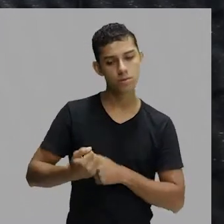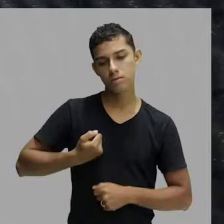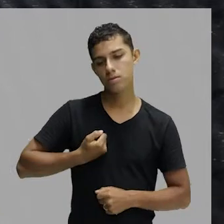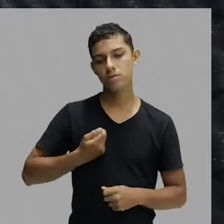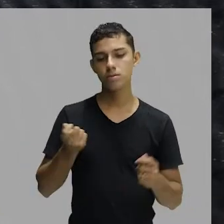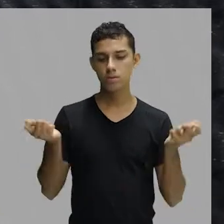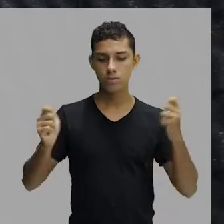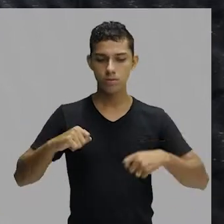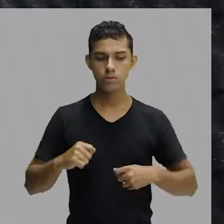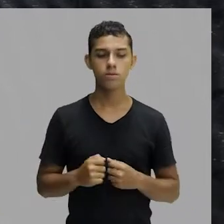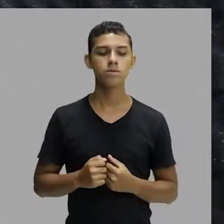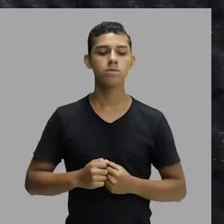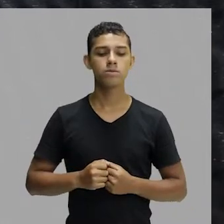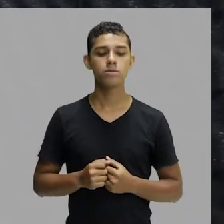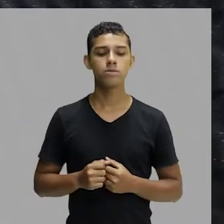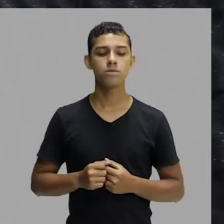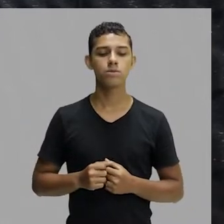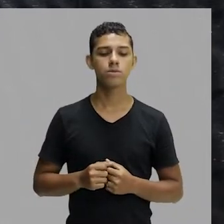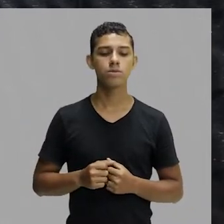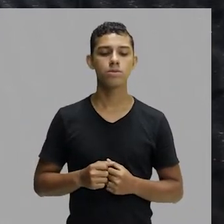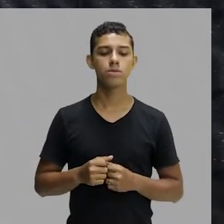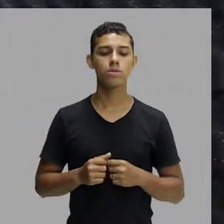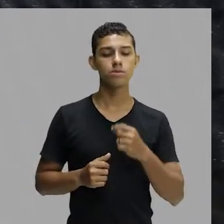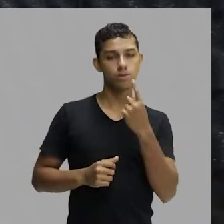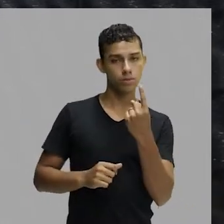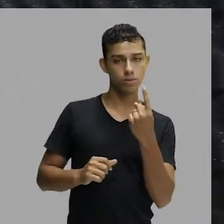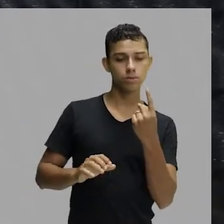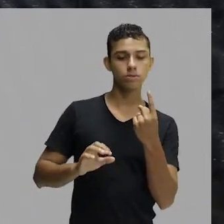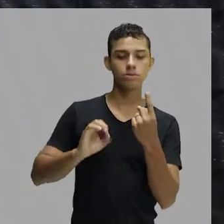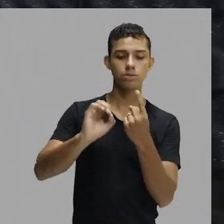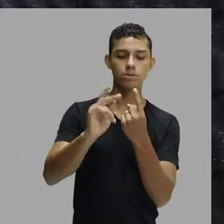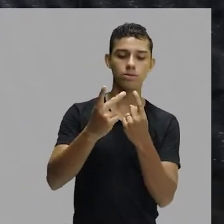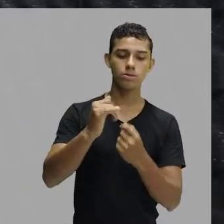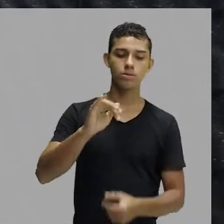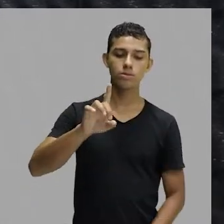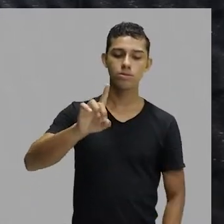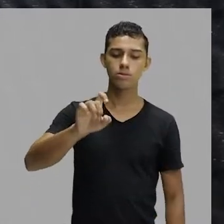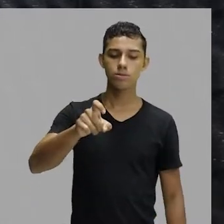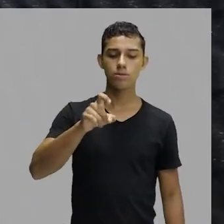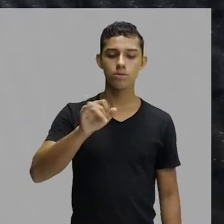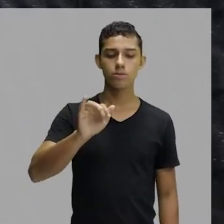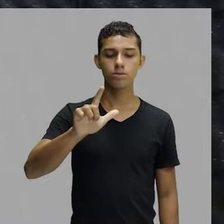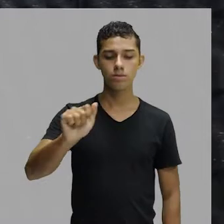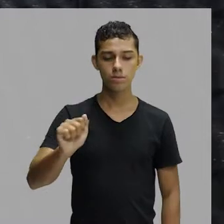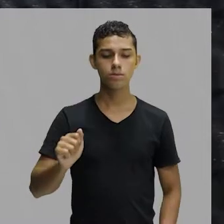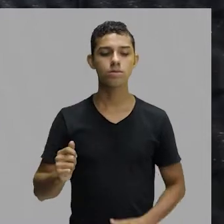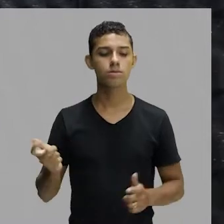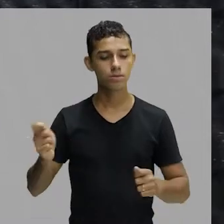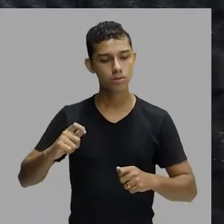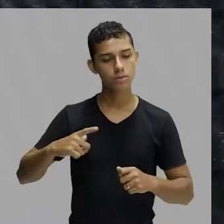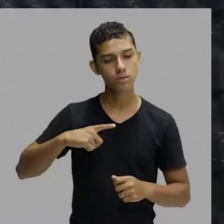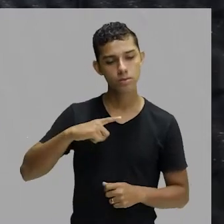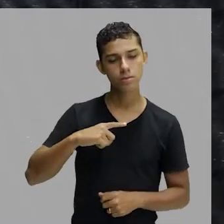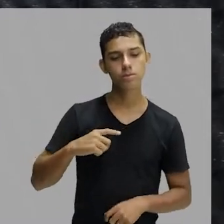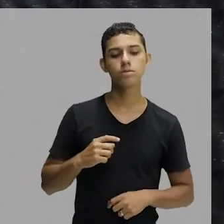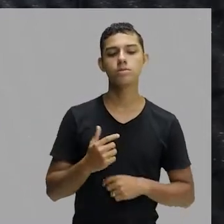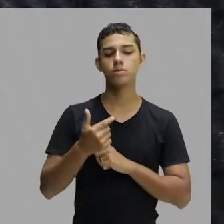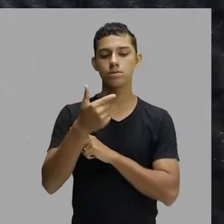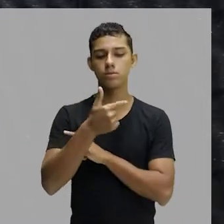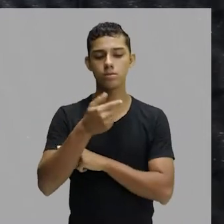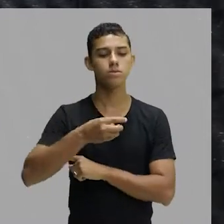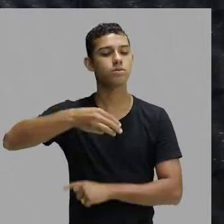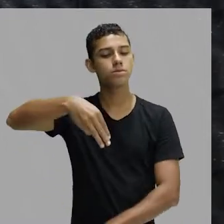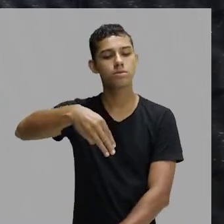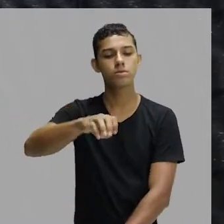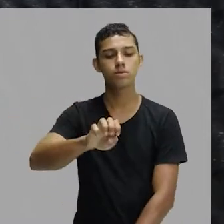possíveis. Então, carbono 1, carbono que tem hidroxila, no sentido horário, eu vou ter o grupo metil, o grupo CH3,